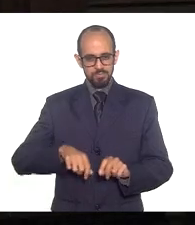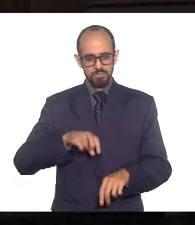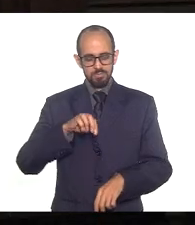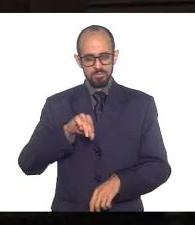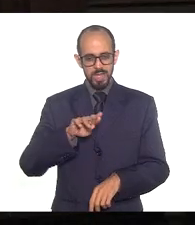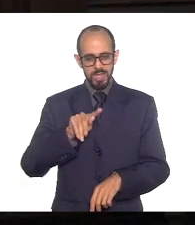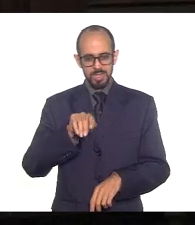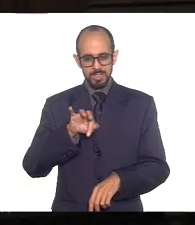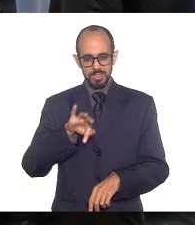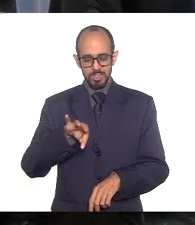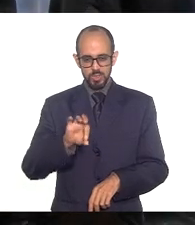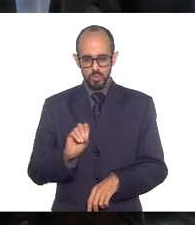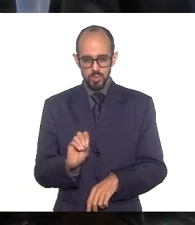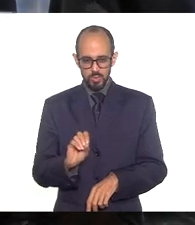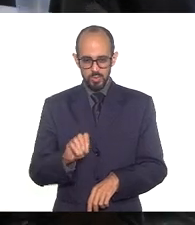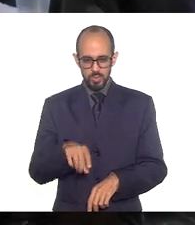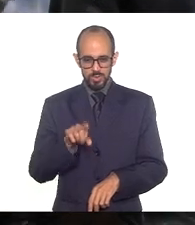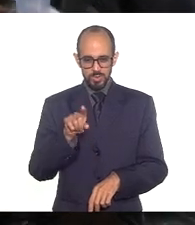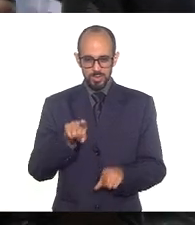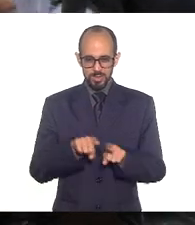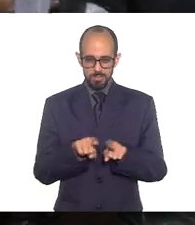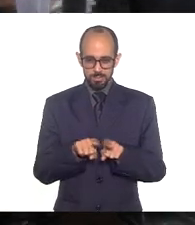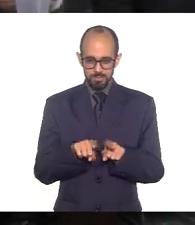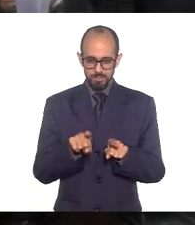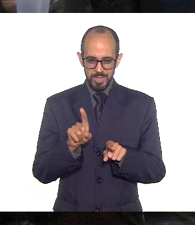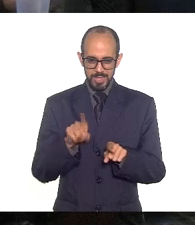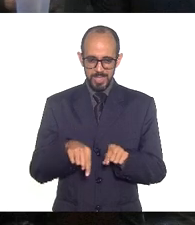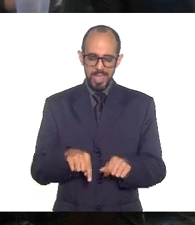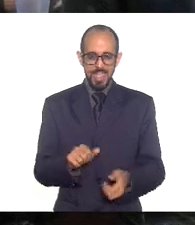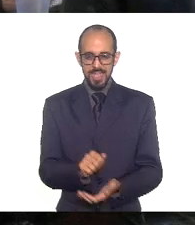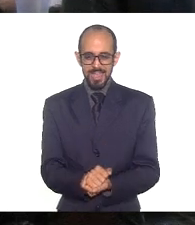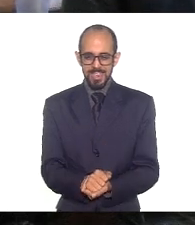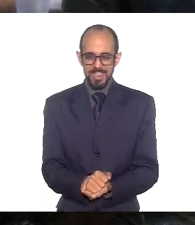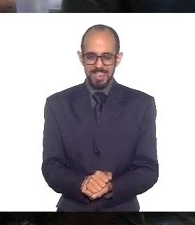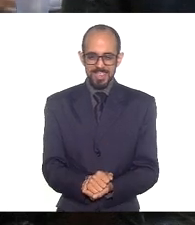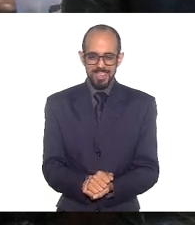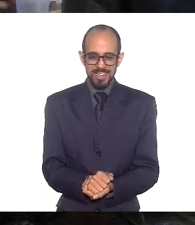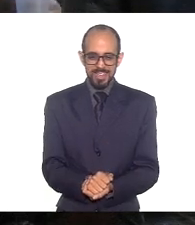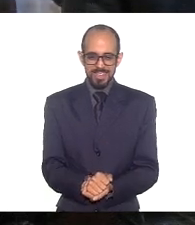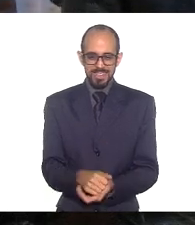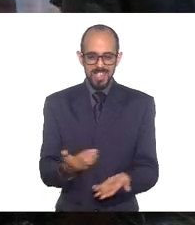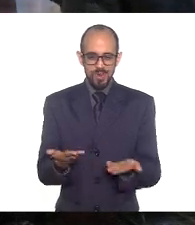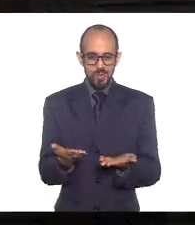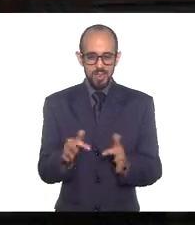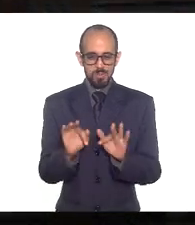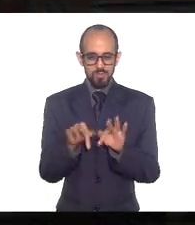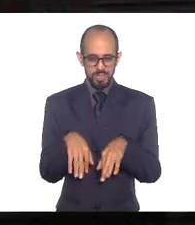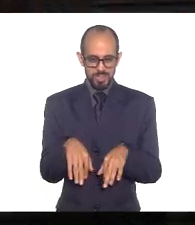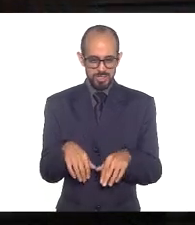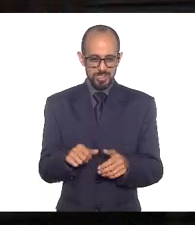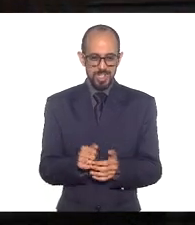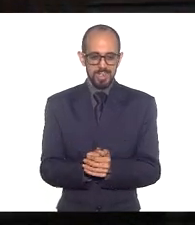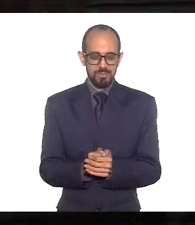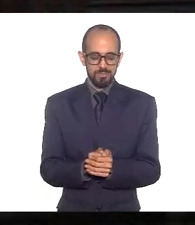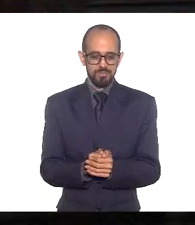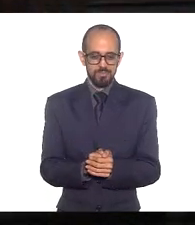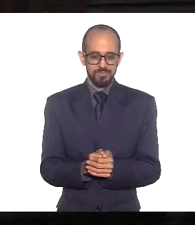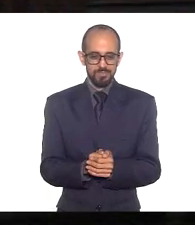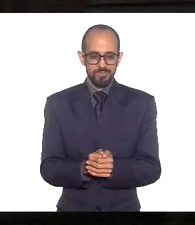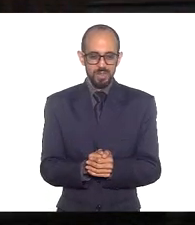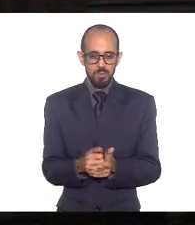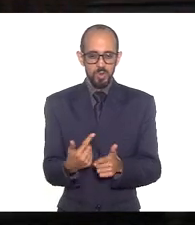que também é doar a e eu tô falando para encerrar sobre isso porque se a gente